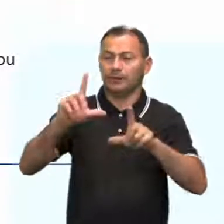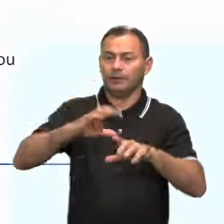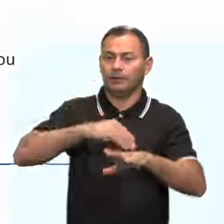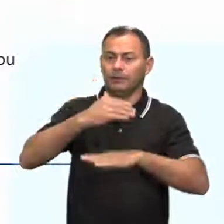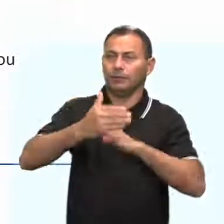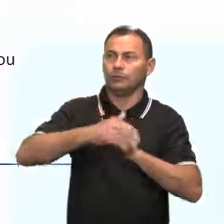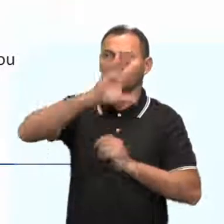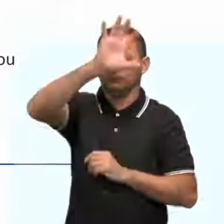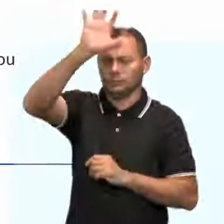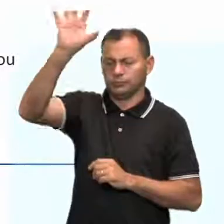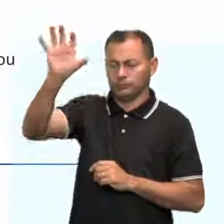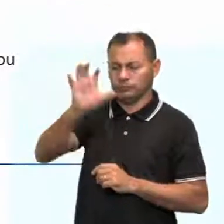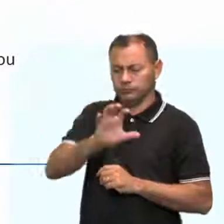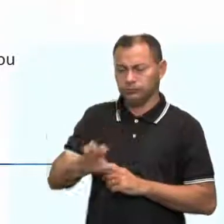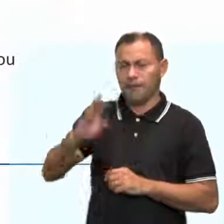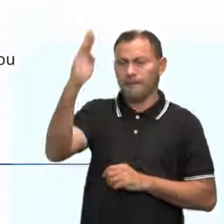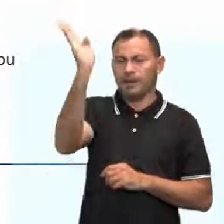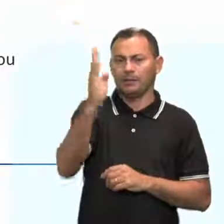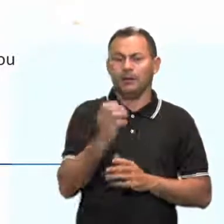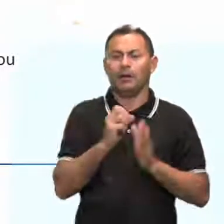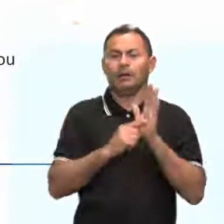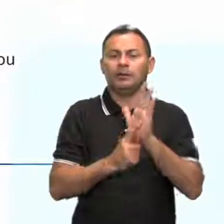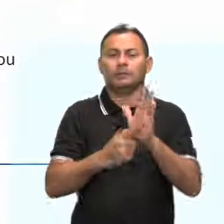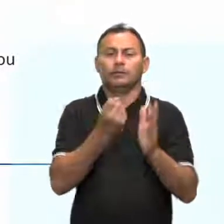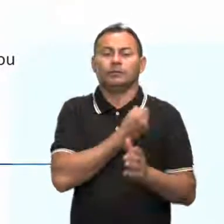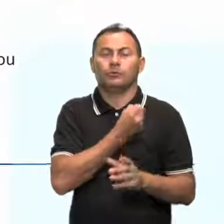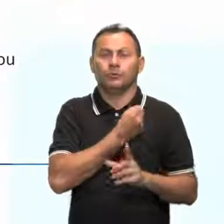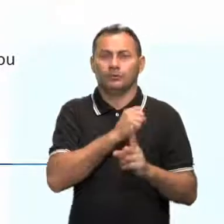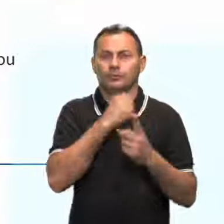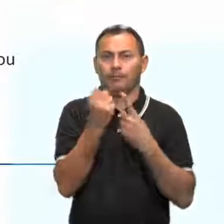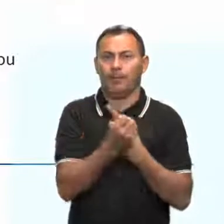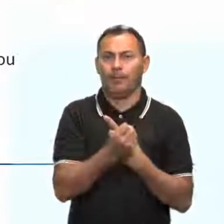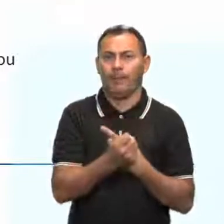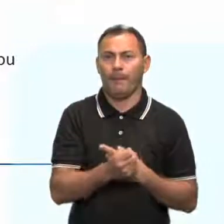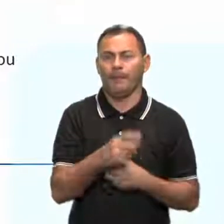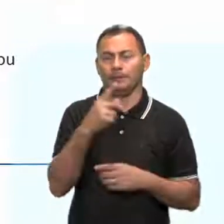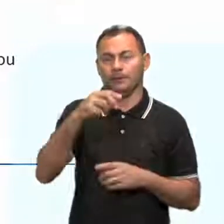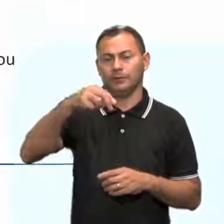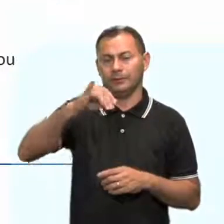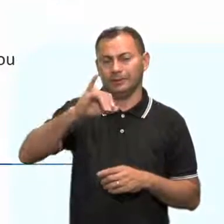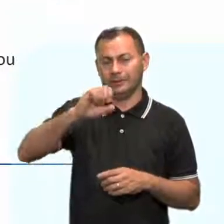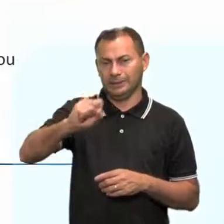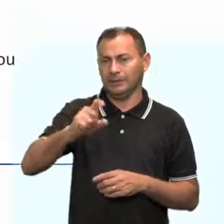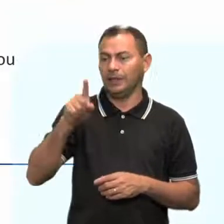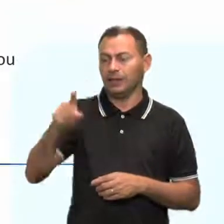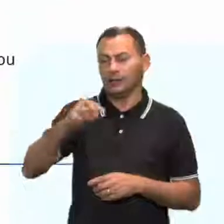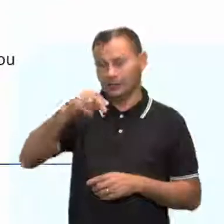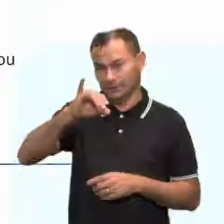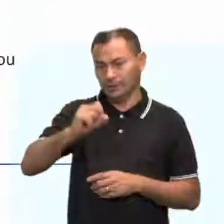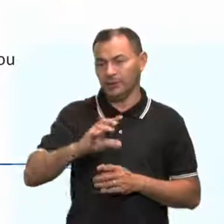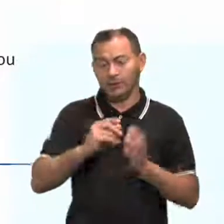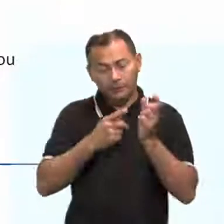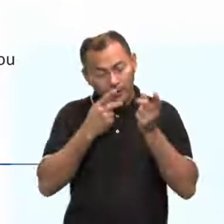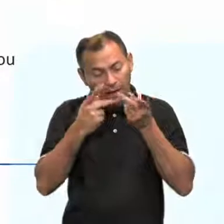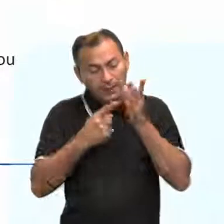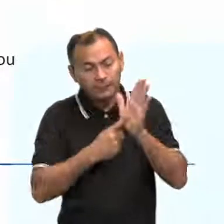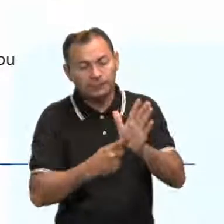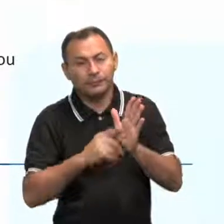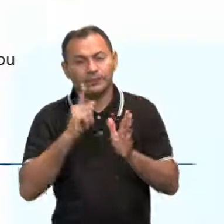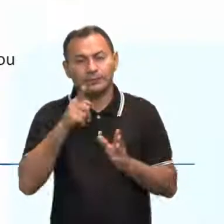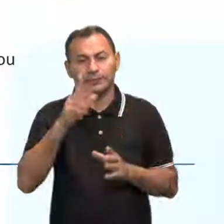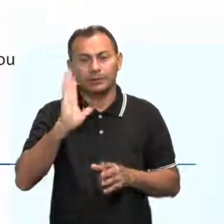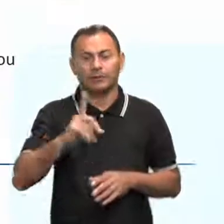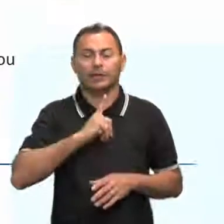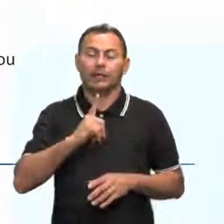todo o Brasil, apresentar seu número social, seu NIS, e lá eles vão te informar se você já